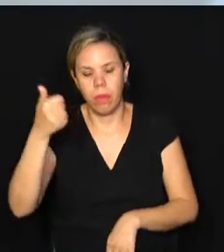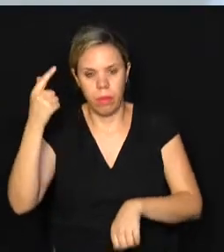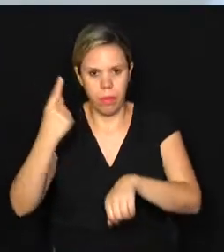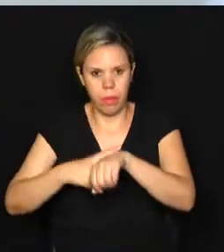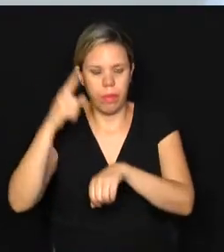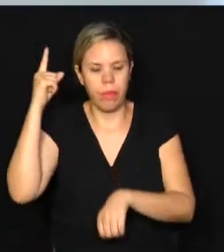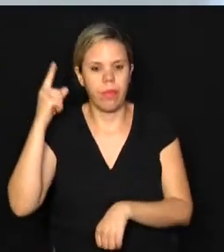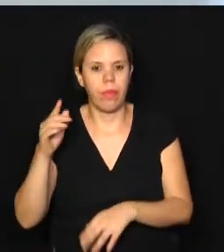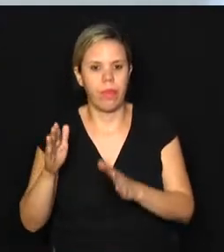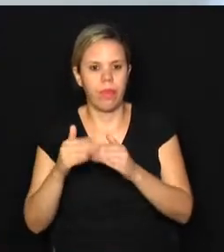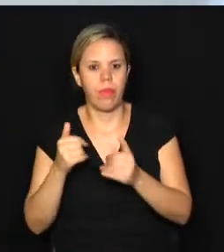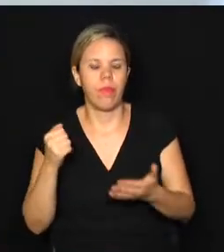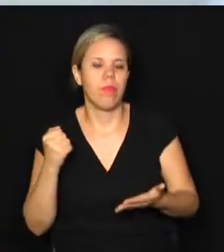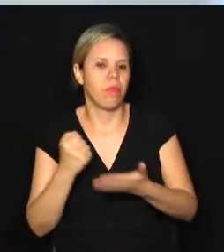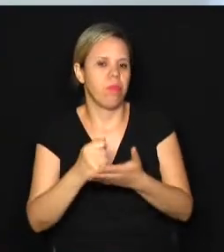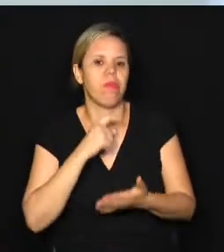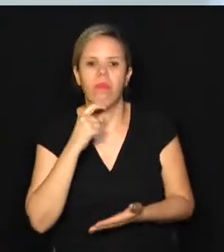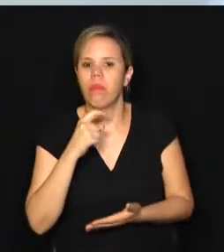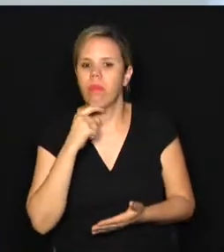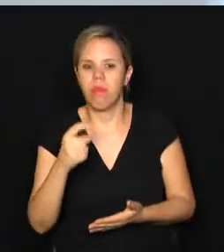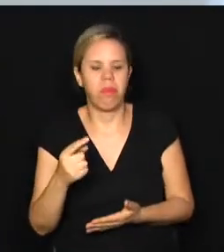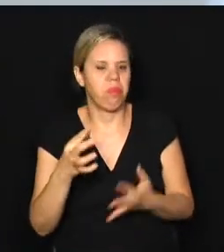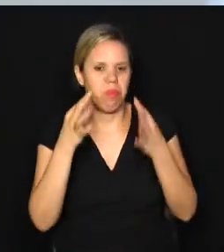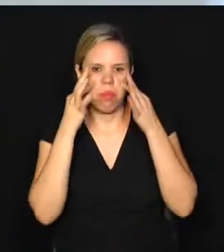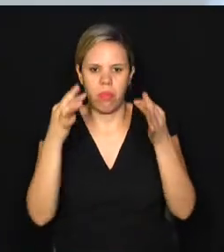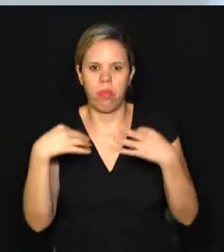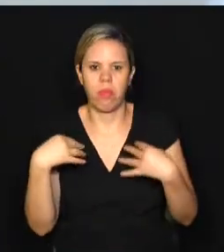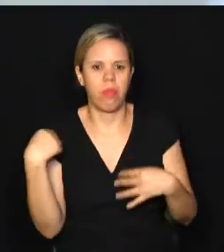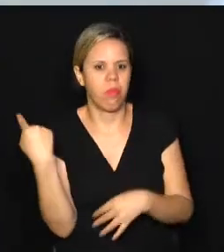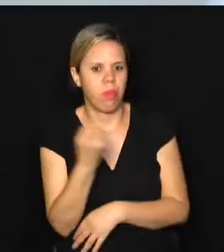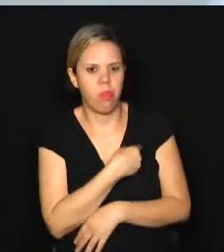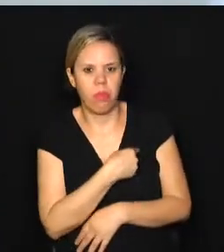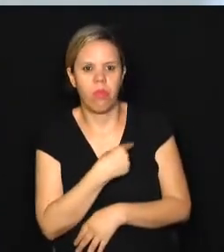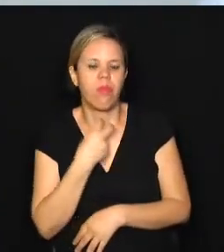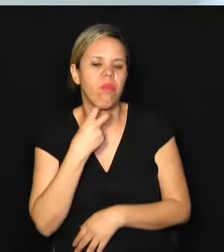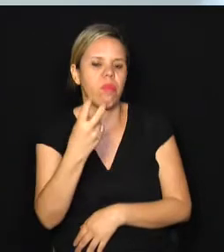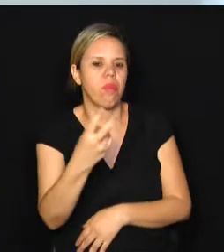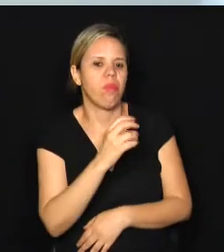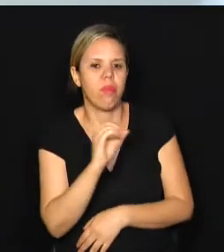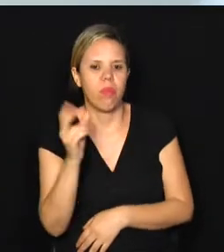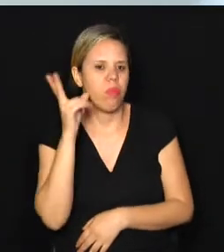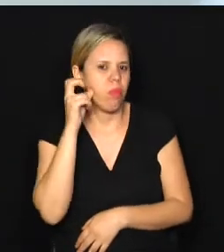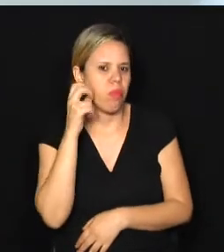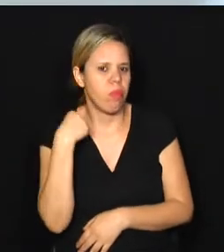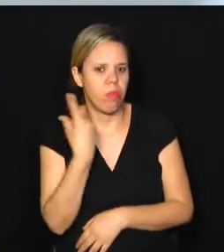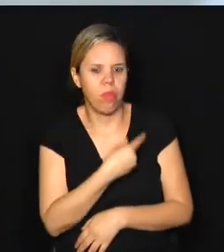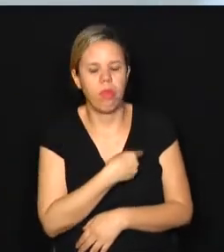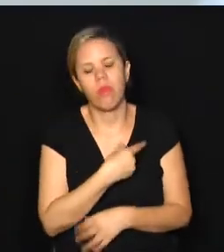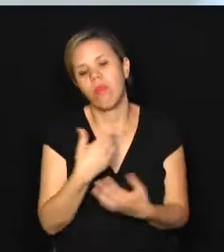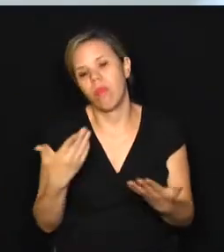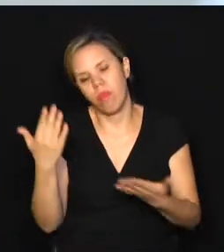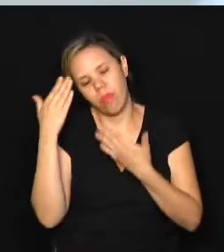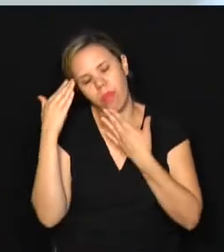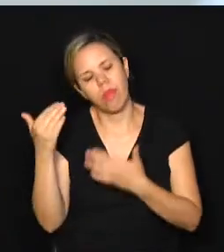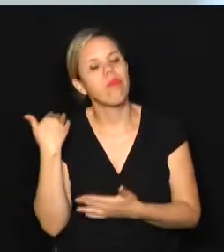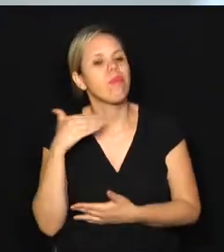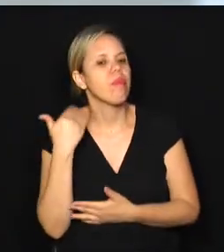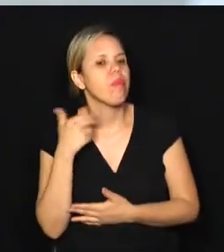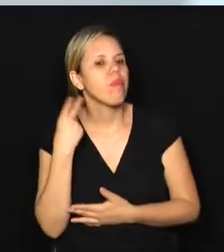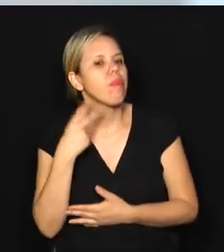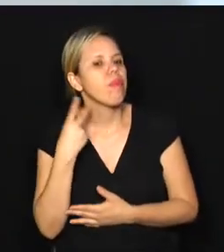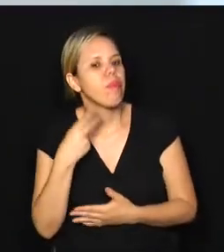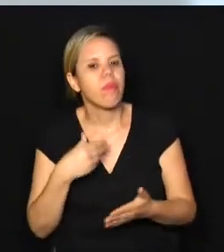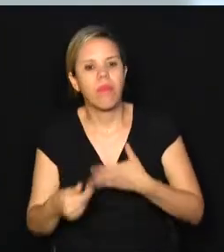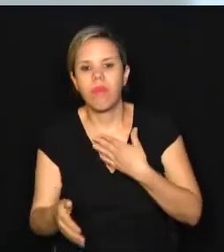que pedimos ajuda e não deram bola para a gente. Nem poder de voz ou ouviram a nós. Então, obrigado, Mariana. Independente